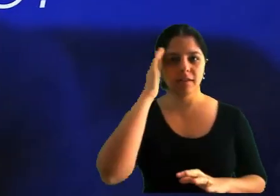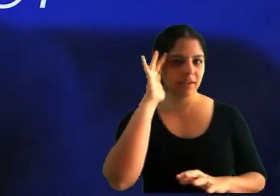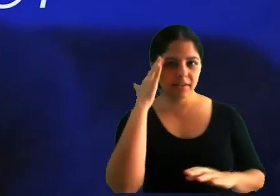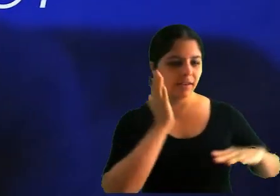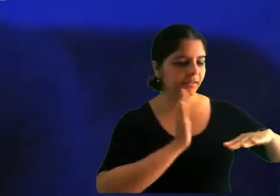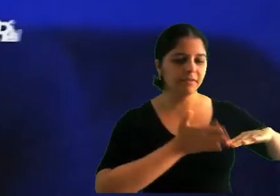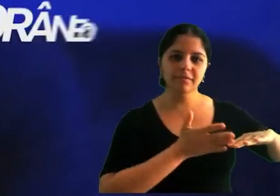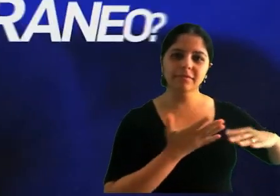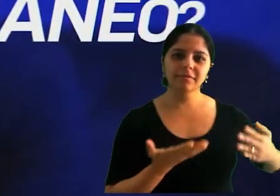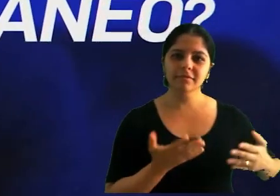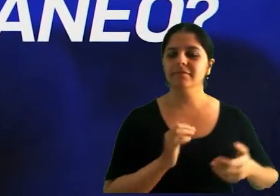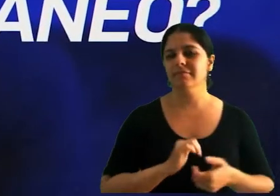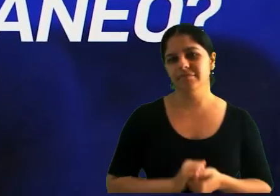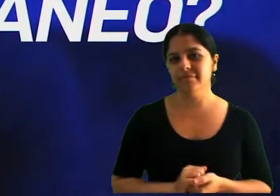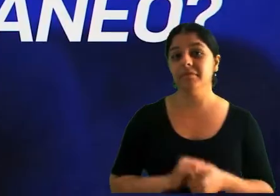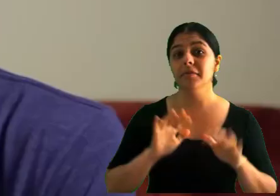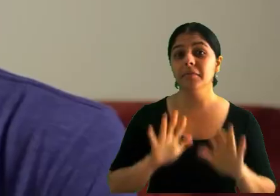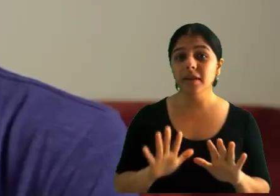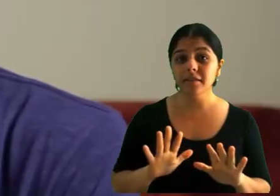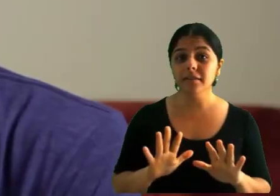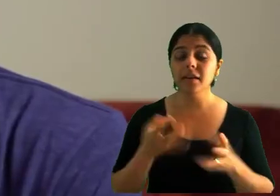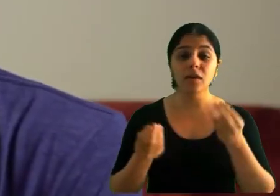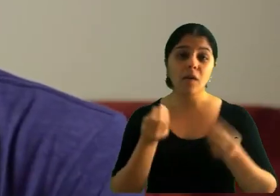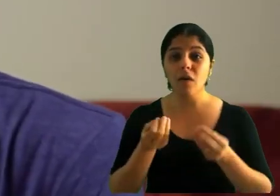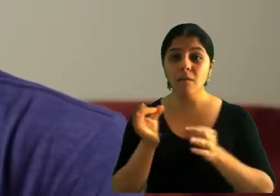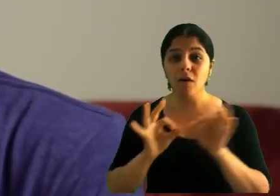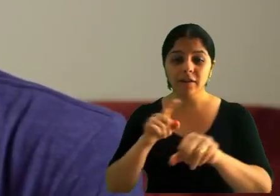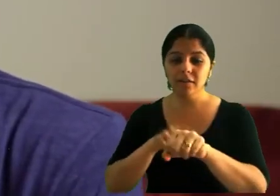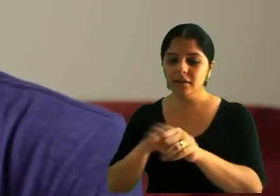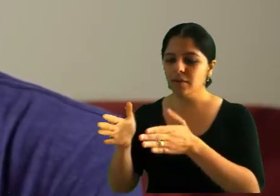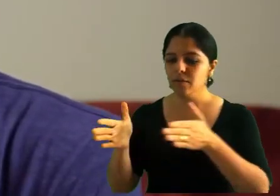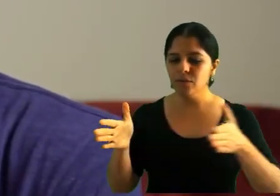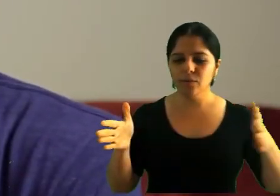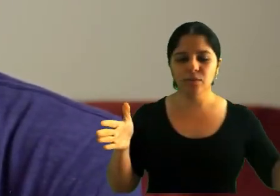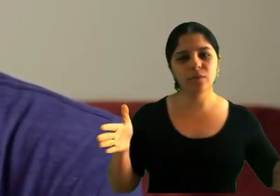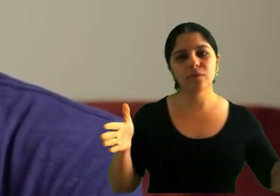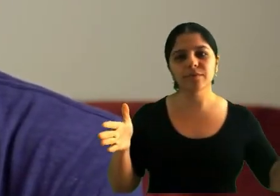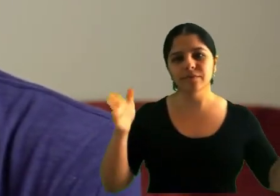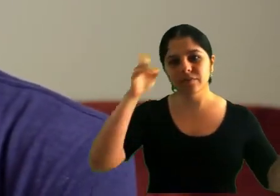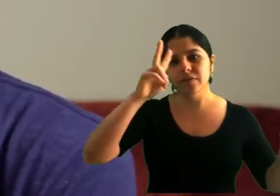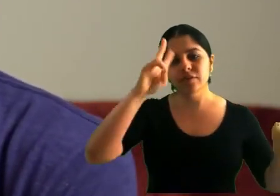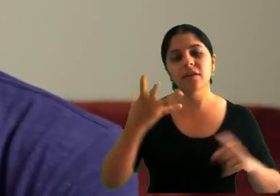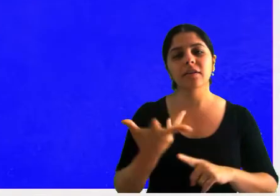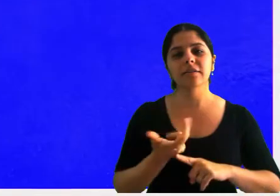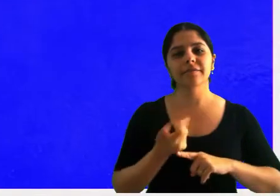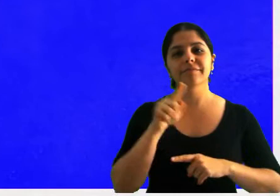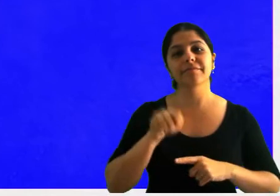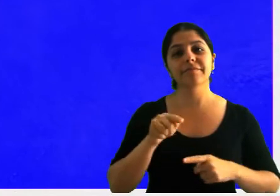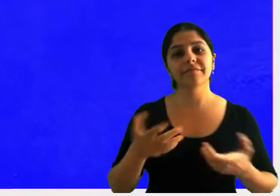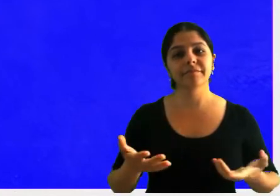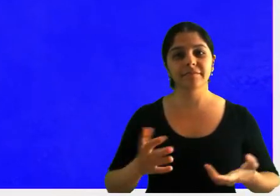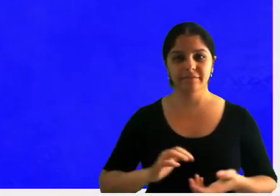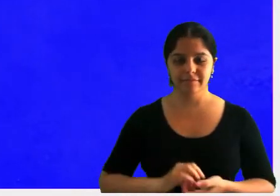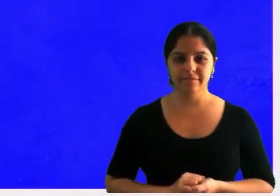moderna, mas não entendem a arte contemporânea? E afinal, como se organiza essa linha do tempo na história da arte?